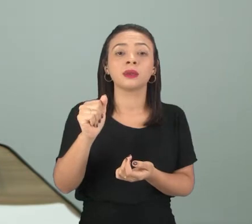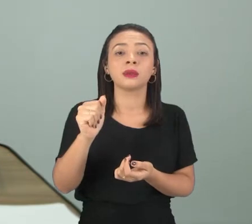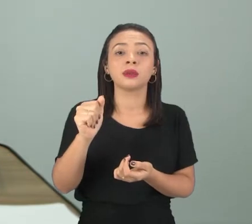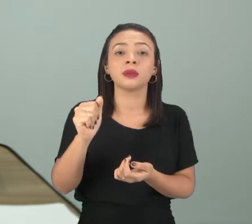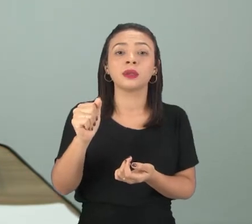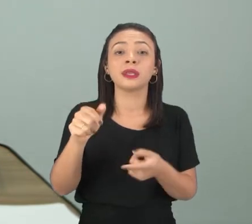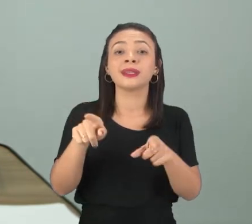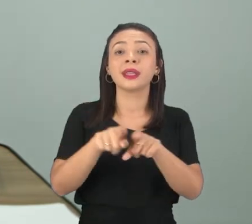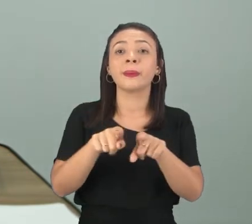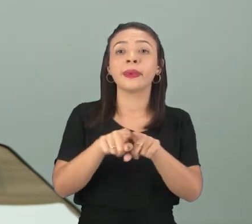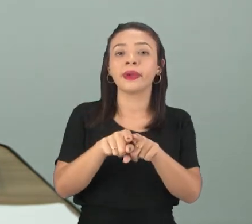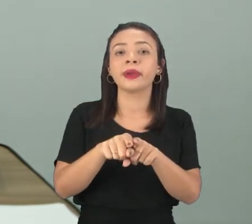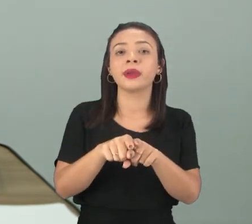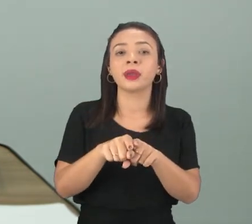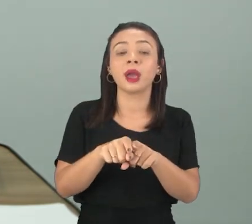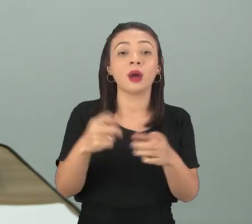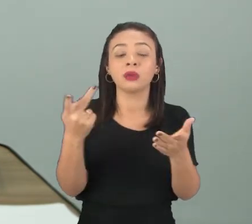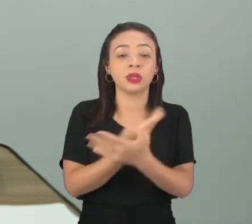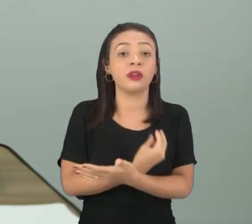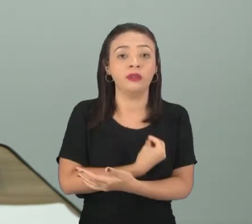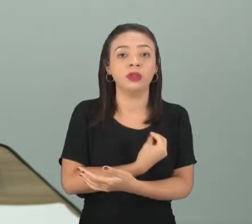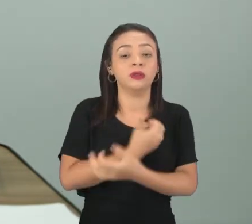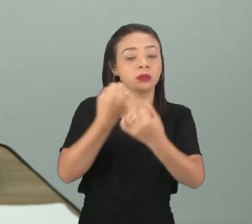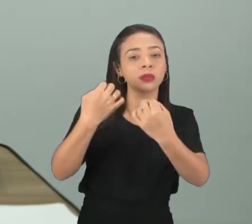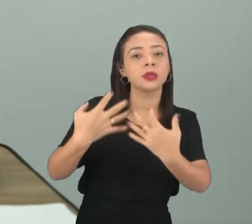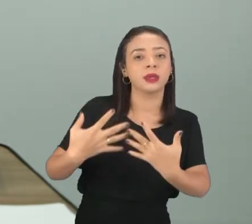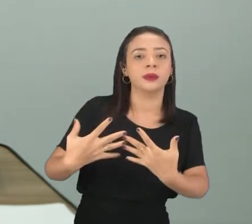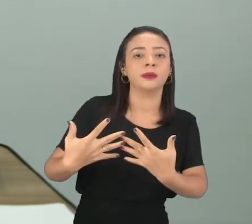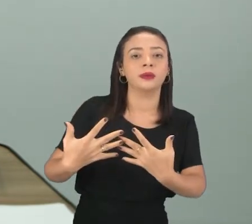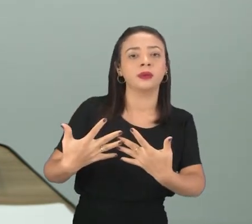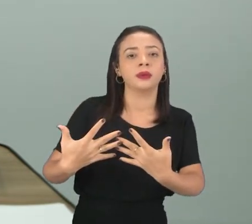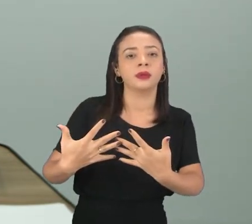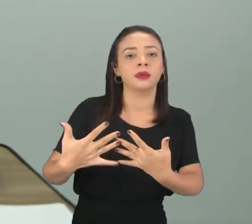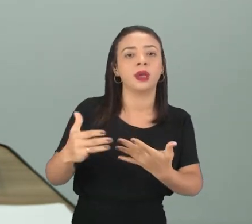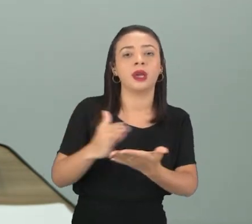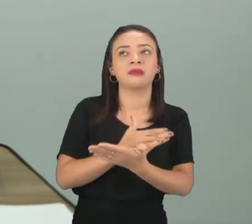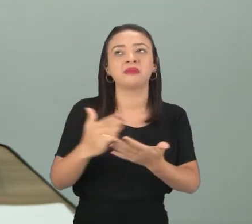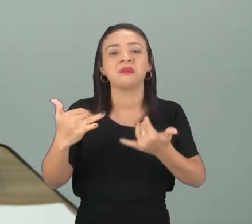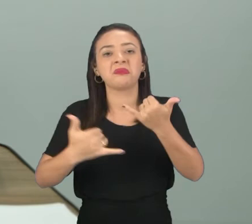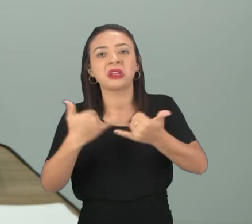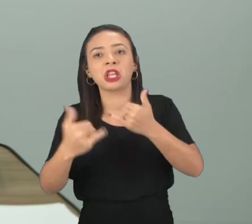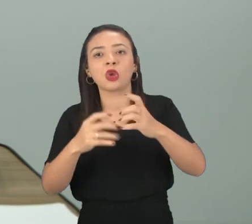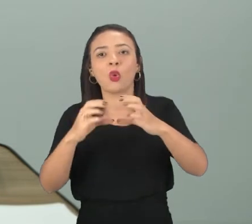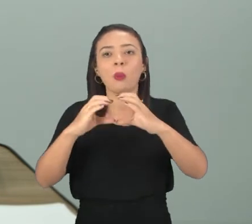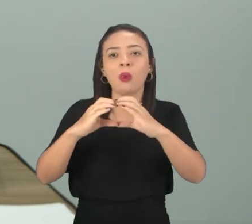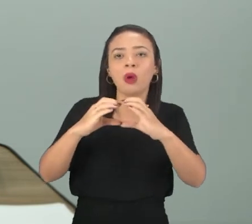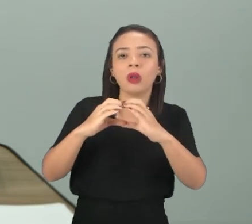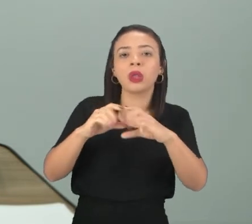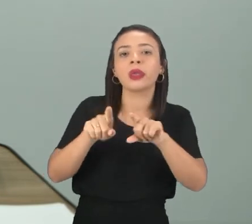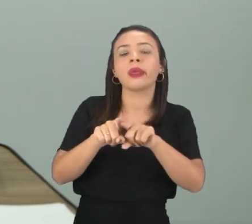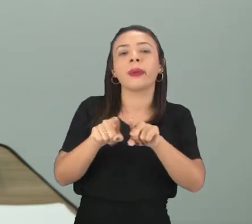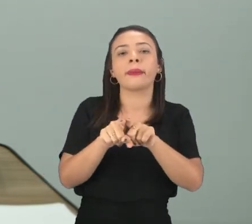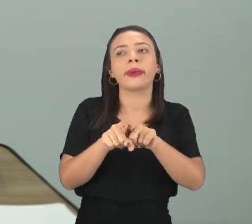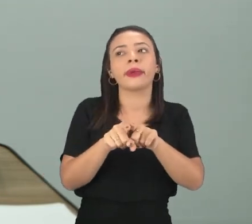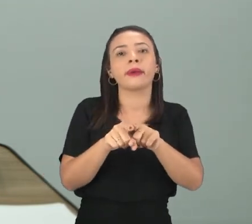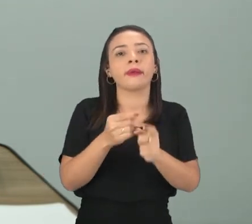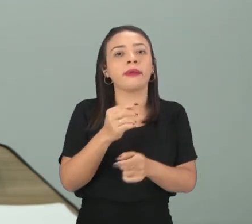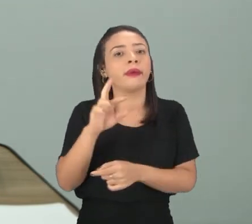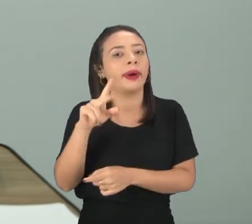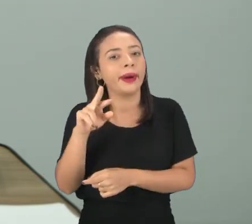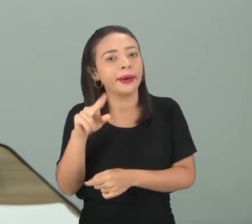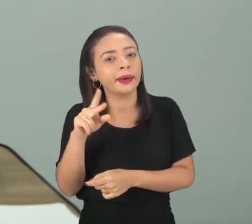Luciana ficou é uma situação do nosso dia a dia é às vezes a gente está fazendo uma brincadeira lá com bolinha com figurinha com nosso irmão